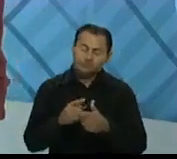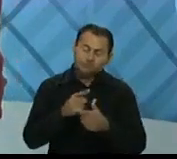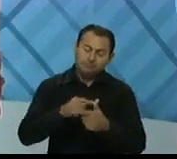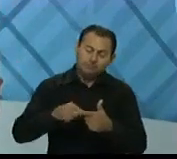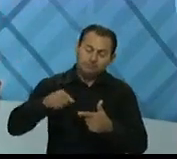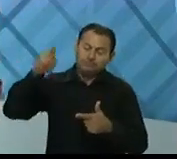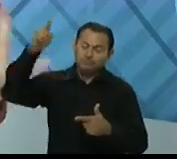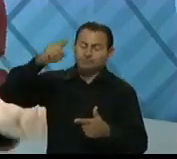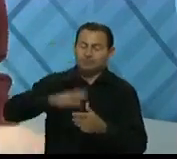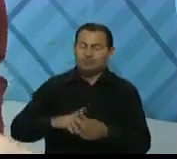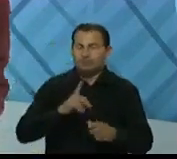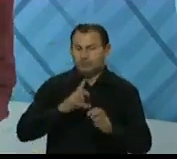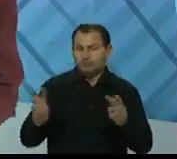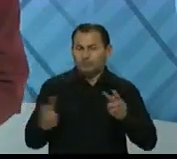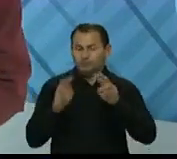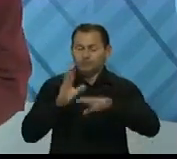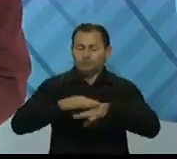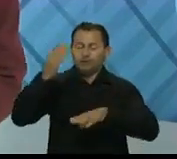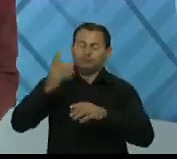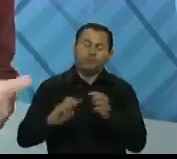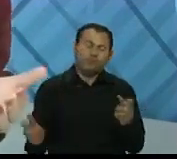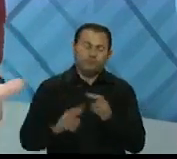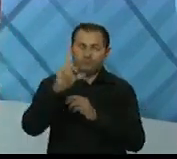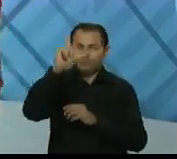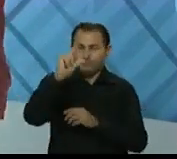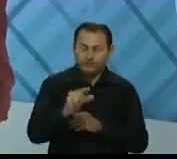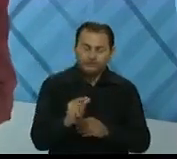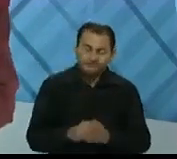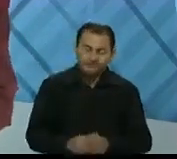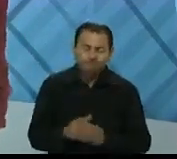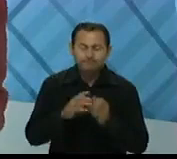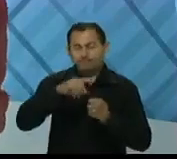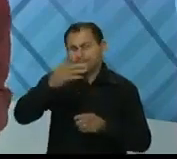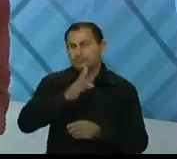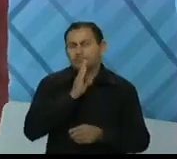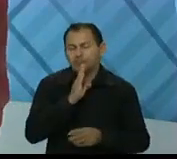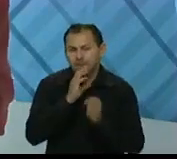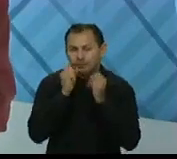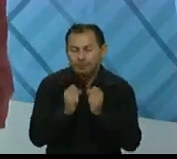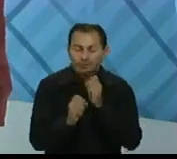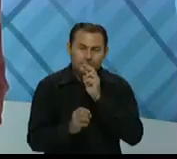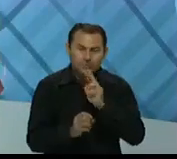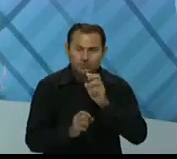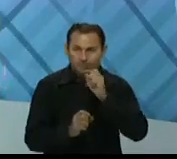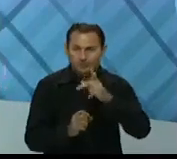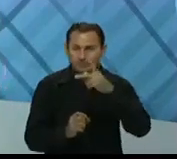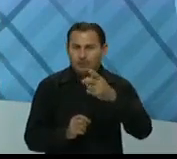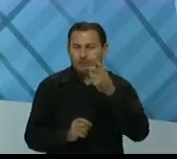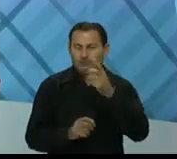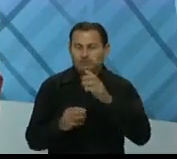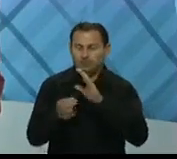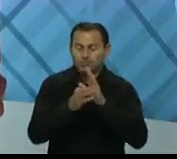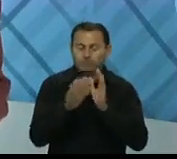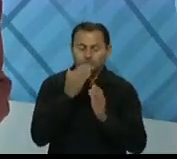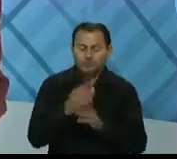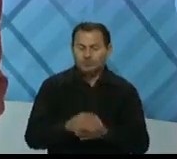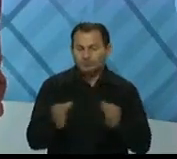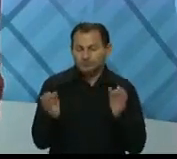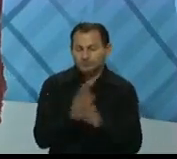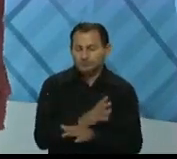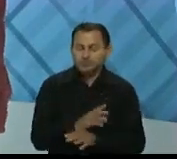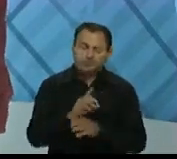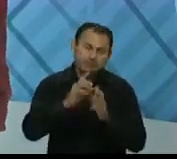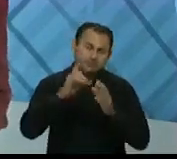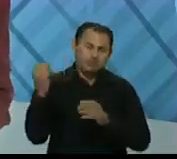ou valor de máximo ou valor de mínimo. De posse com esses conhecimentos, nós já podemos resolver a situação problema proposta lá para determinar